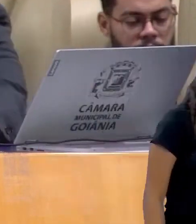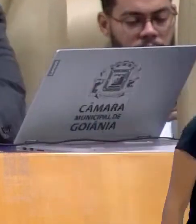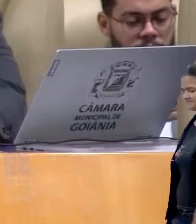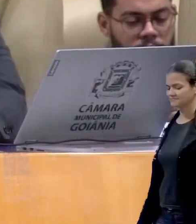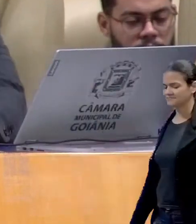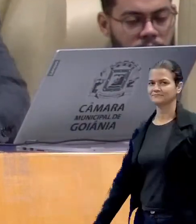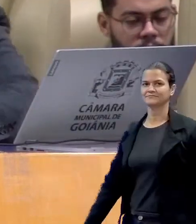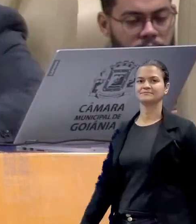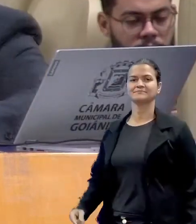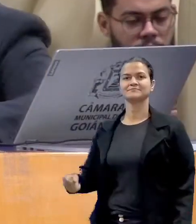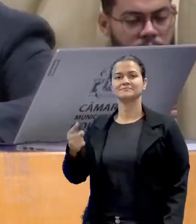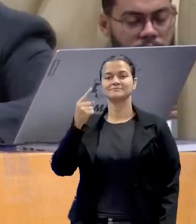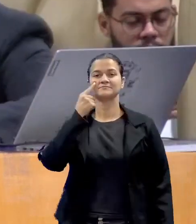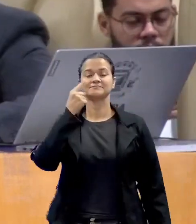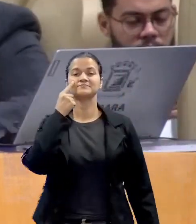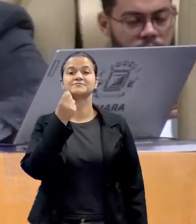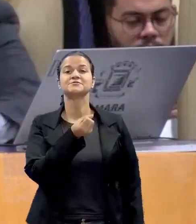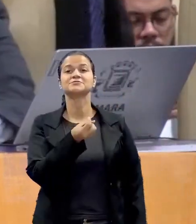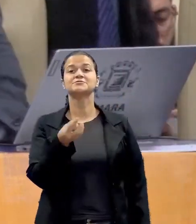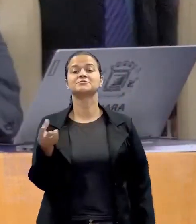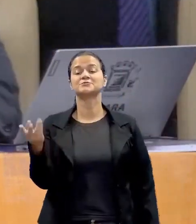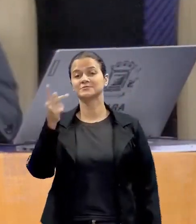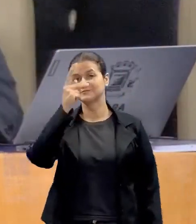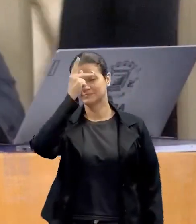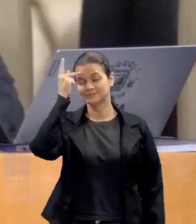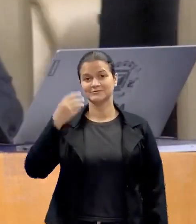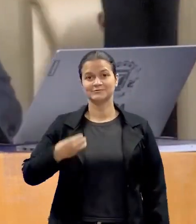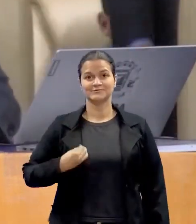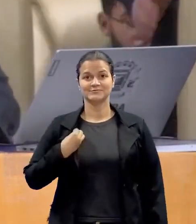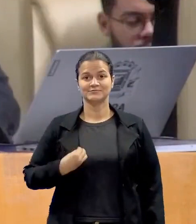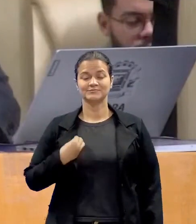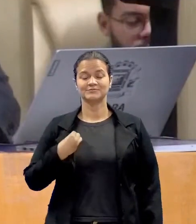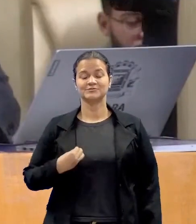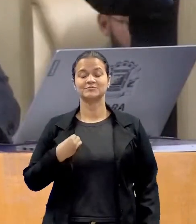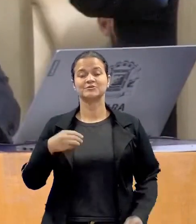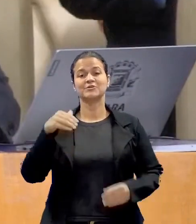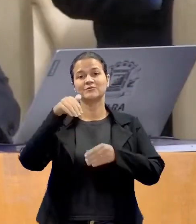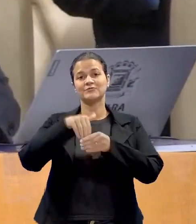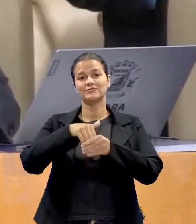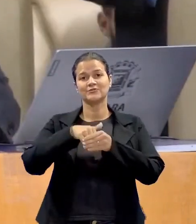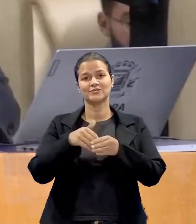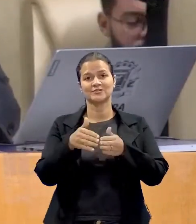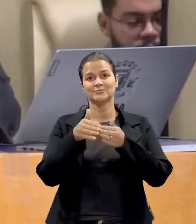Conferência de quórum para deliberar os requerimentos.